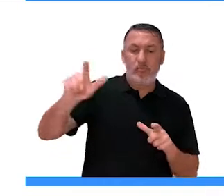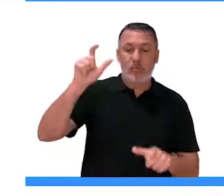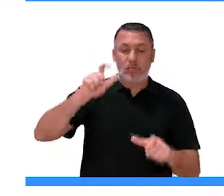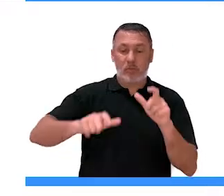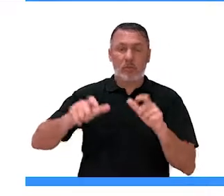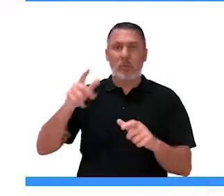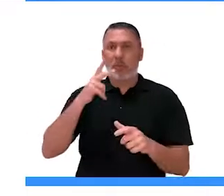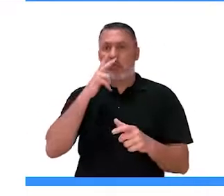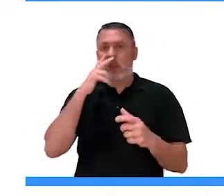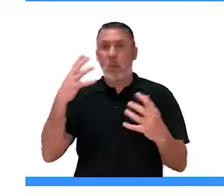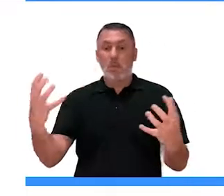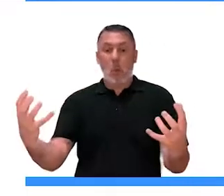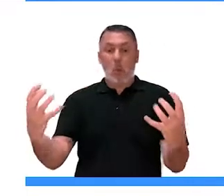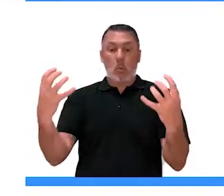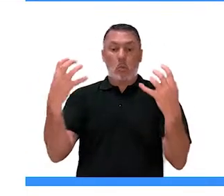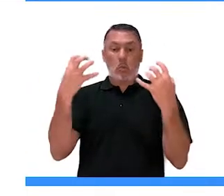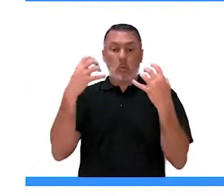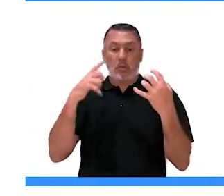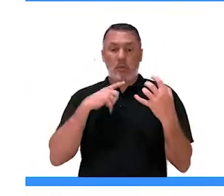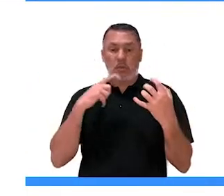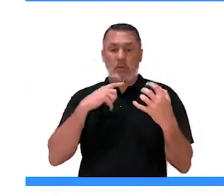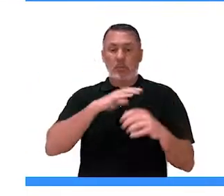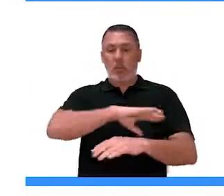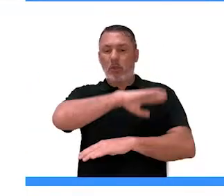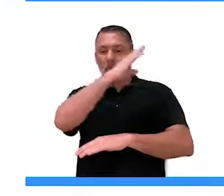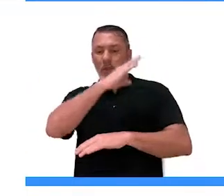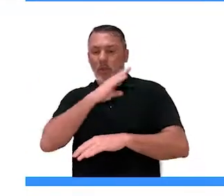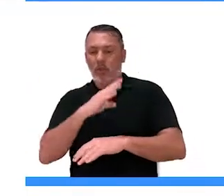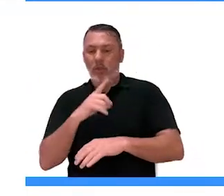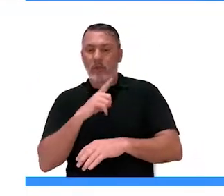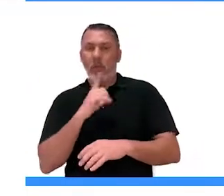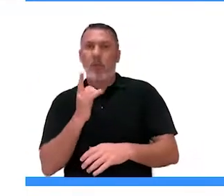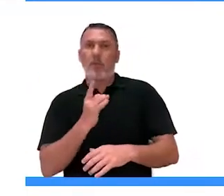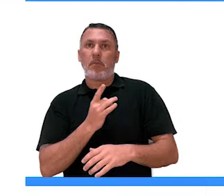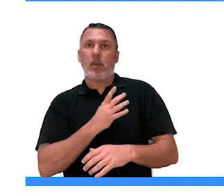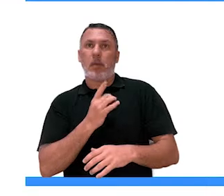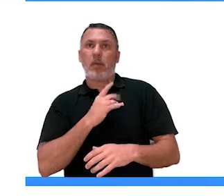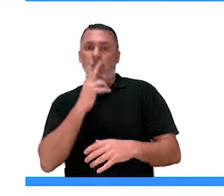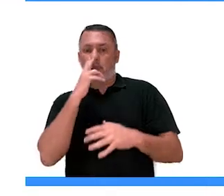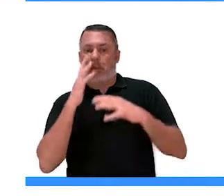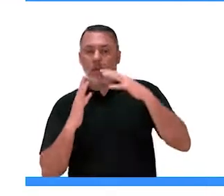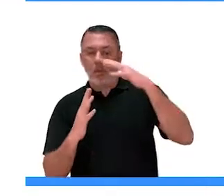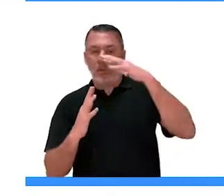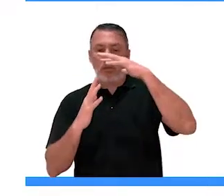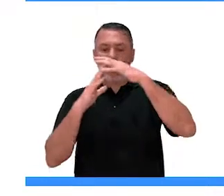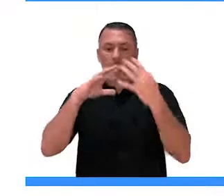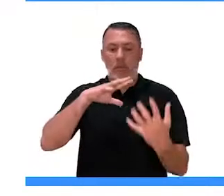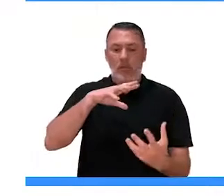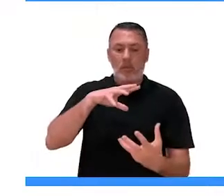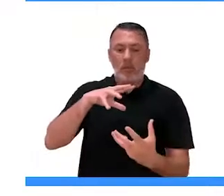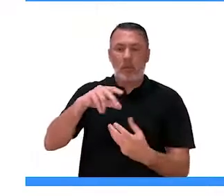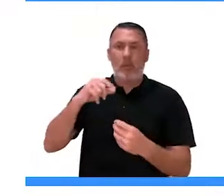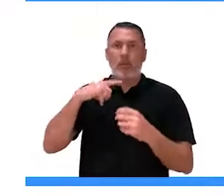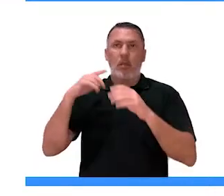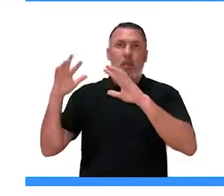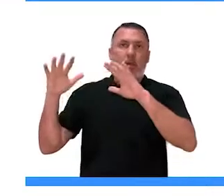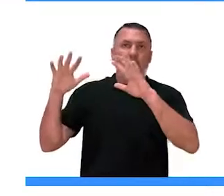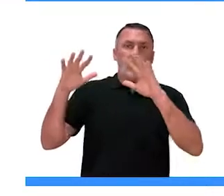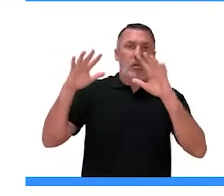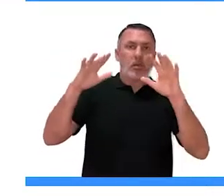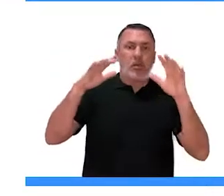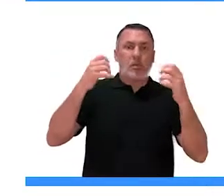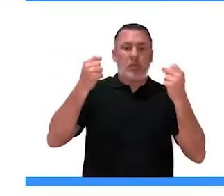indeciso do crepúsculo, os seres tomavam ares de monstros. As montanhas, subindo ameaçadoras da terra,